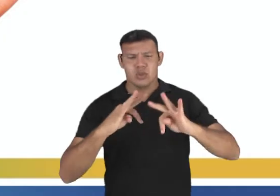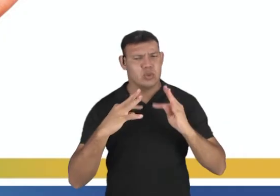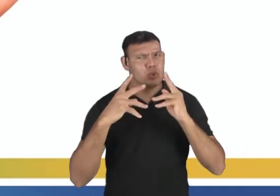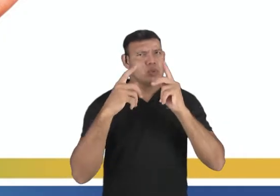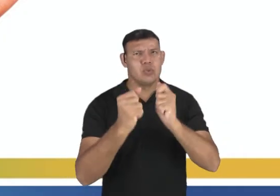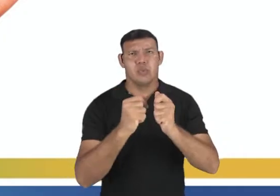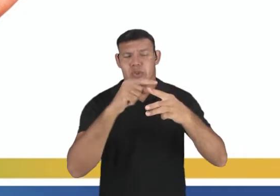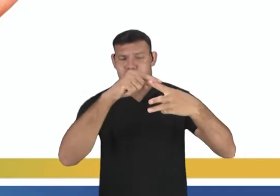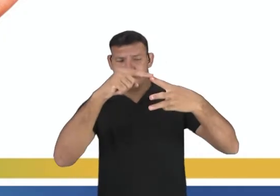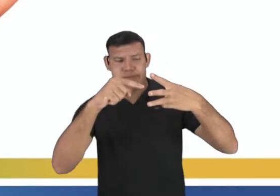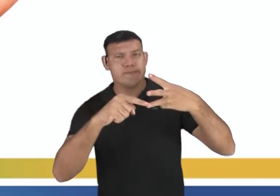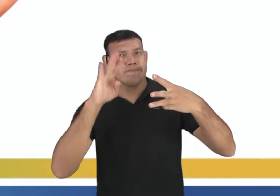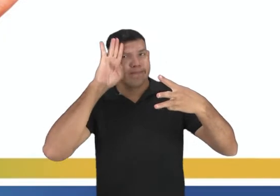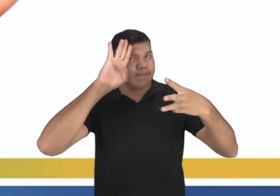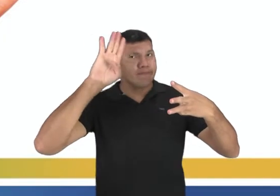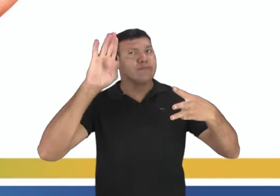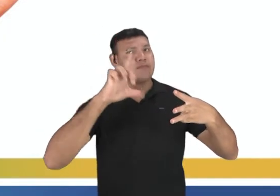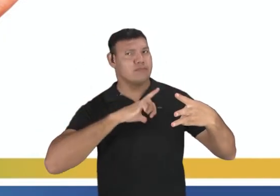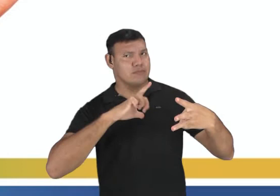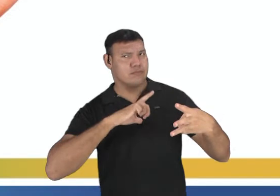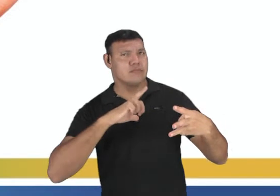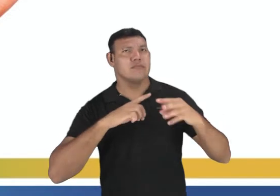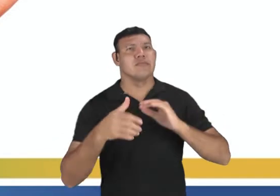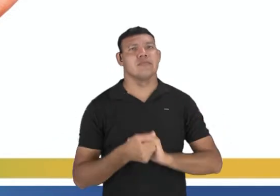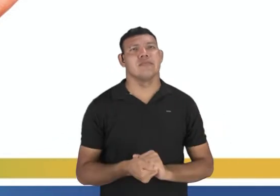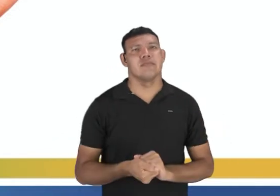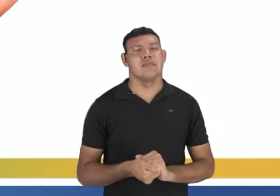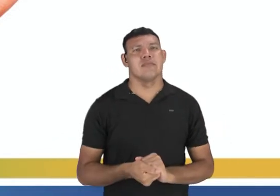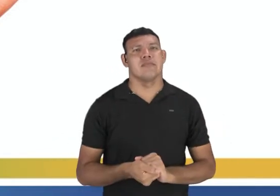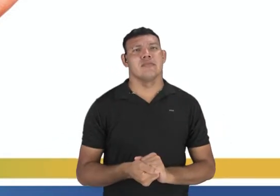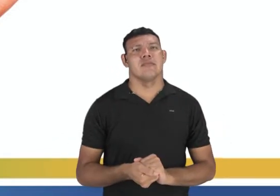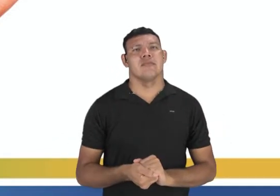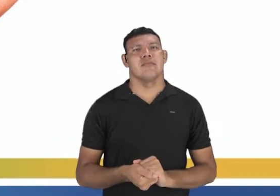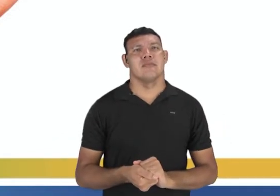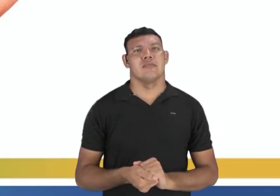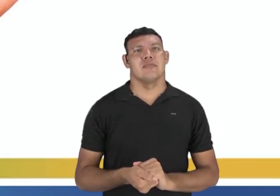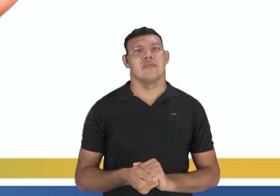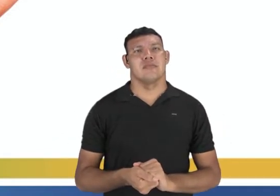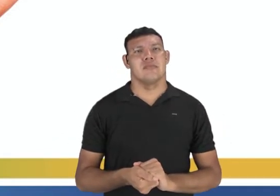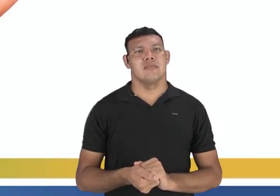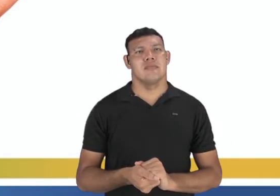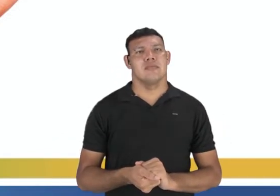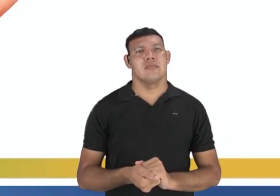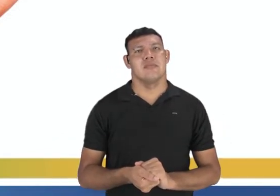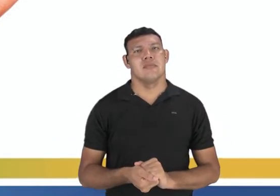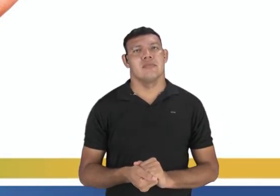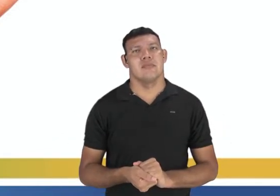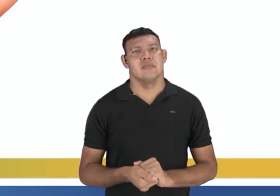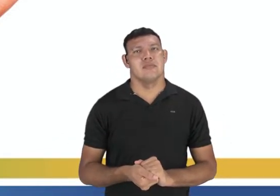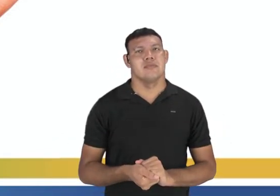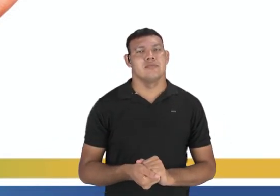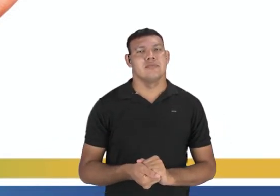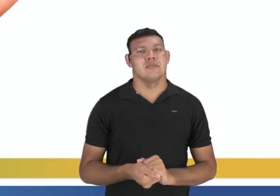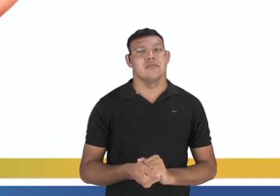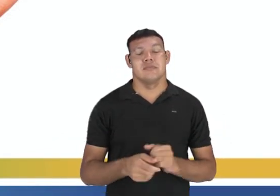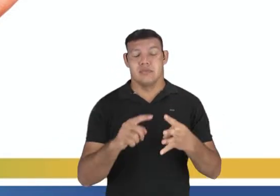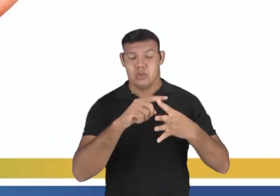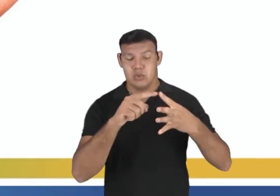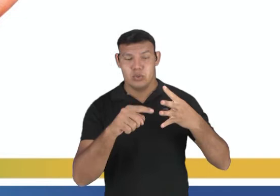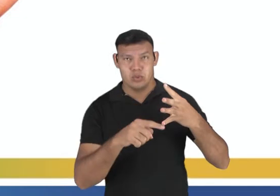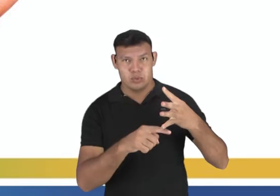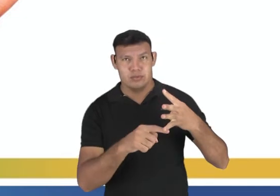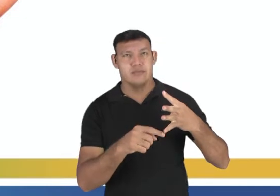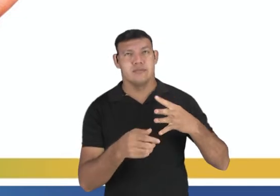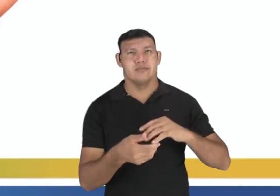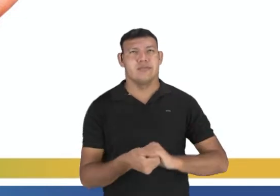3 principais receptores, né, que são os corpúsculos de Meissner, de Pacini, na verdade são 4, e de